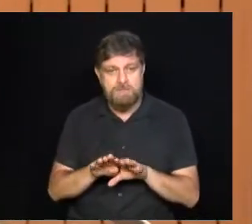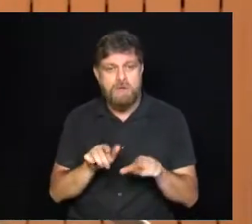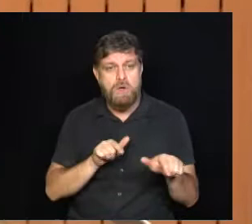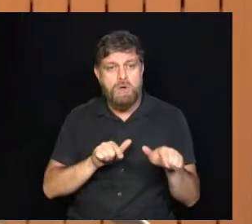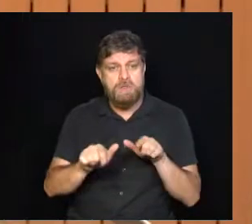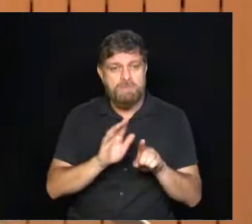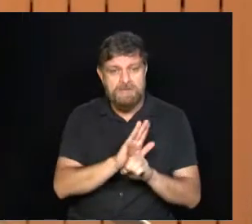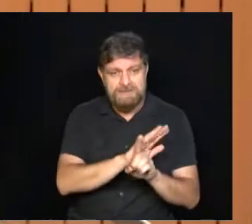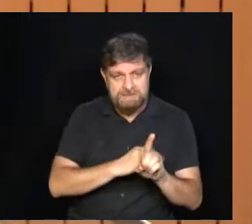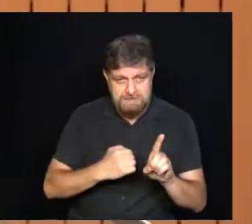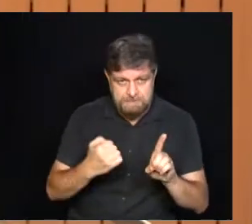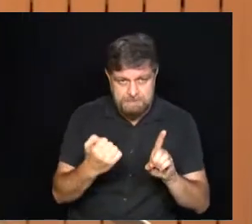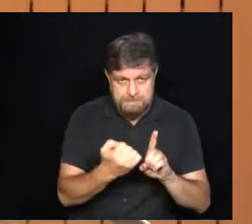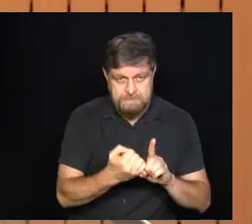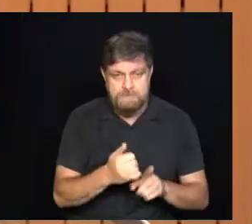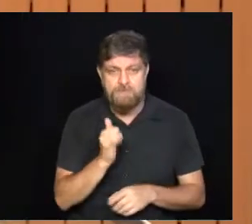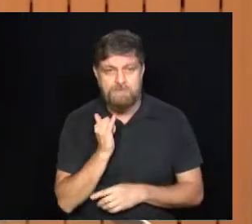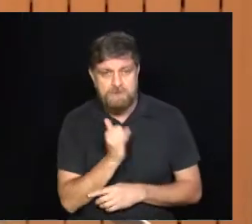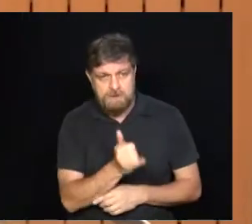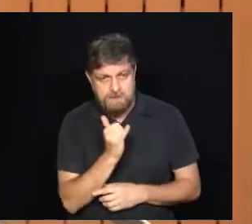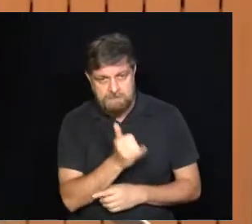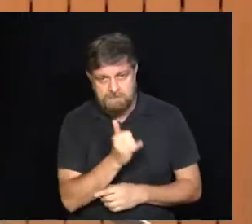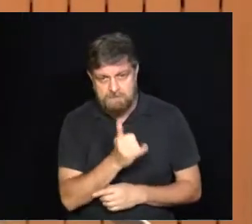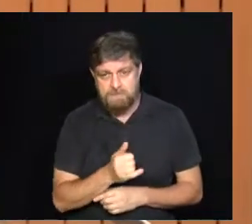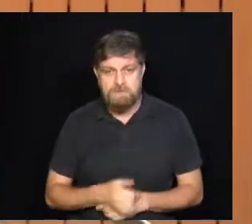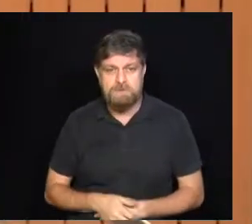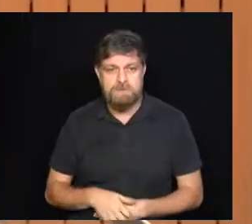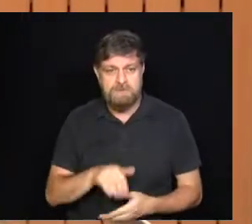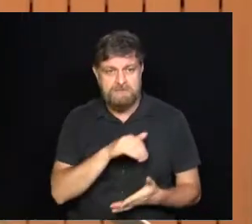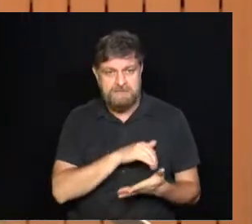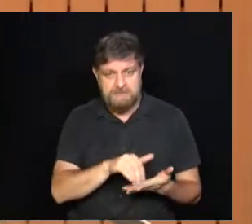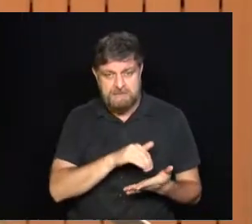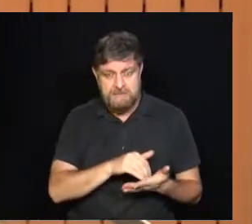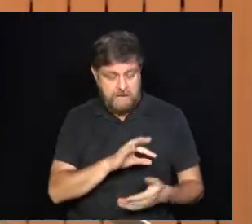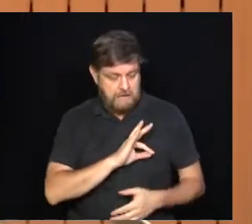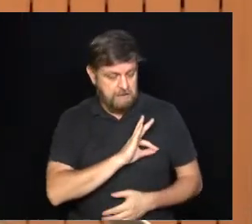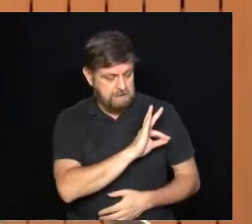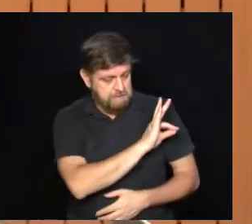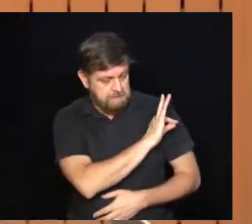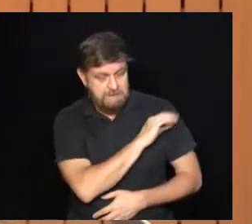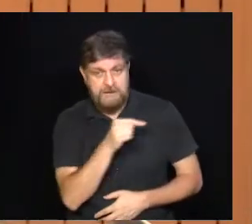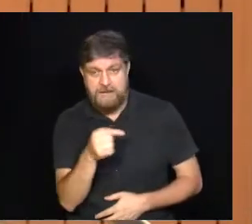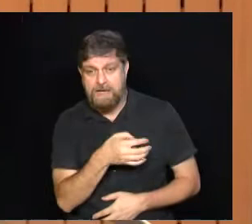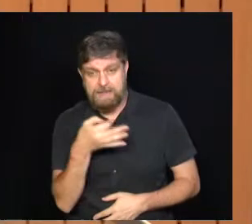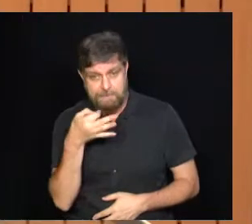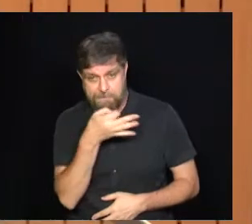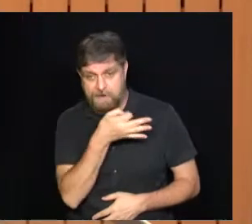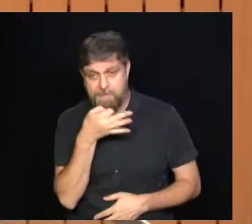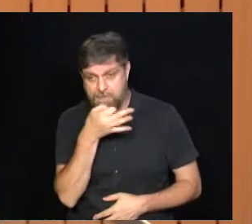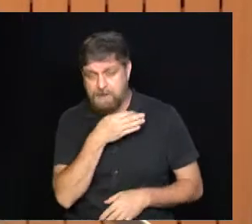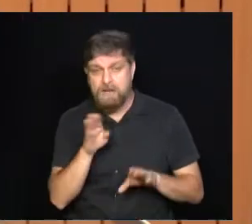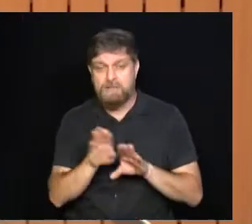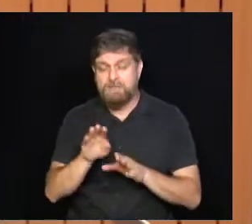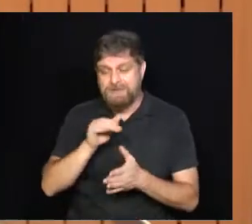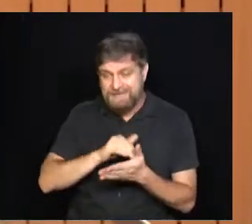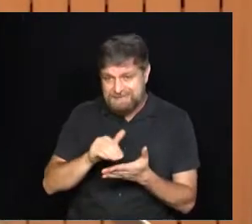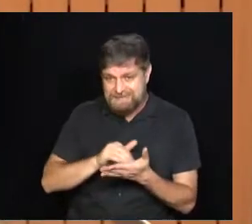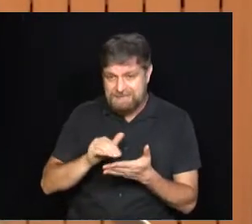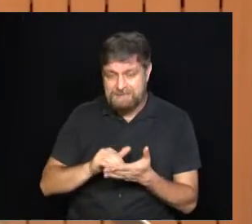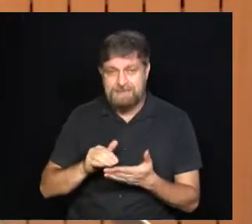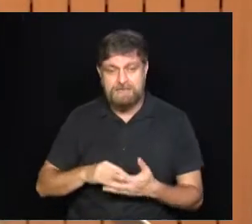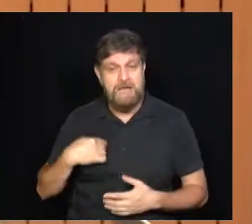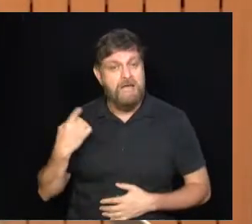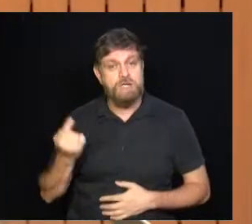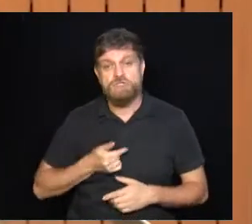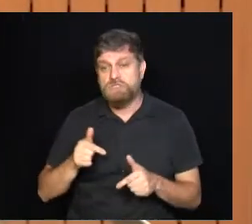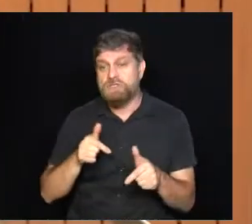assistência social, como já disse a nossa representante da guarda, comandante, e assim como a secretária, nós não